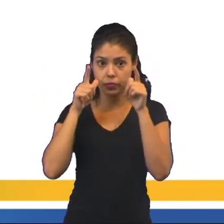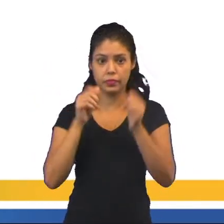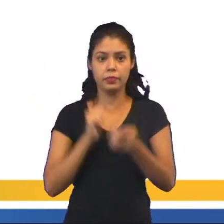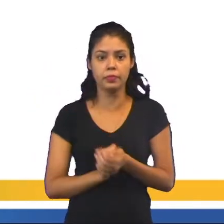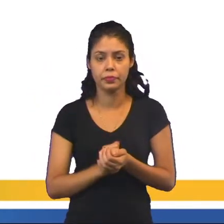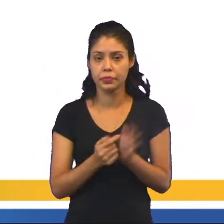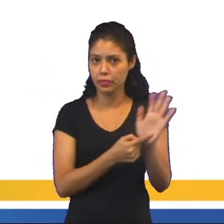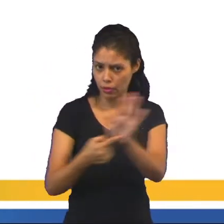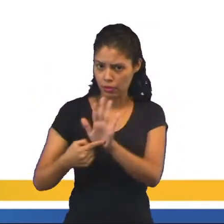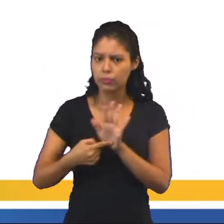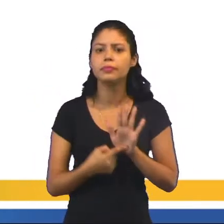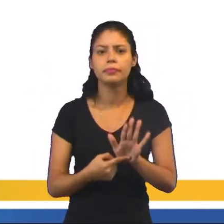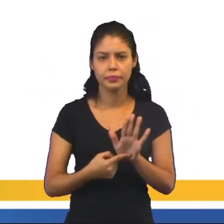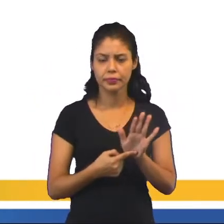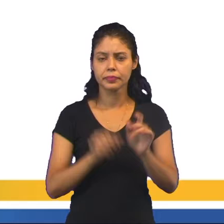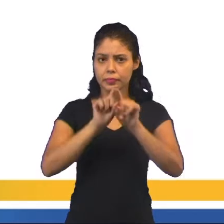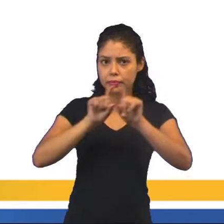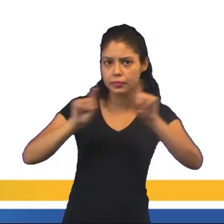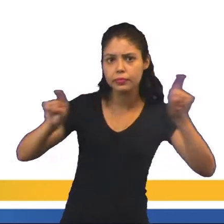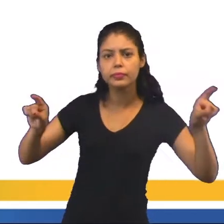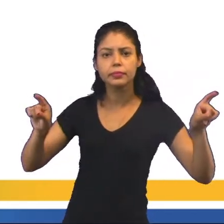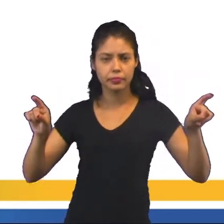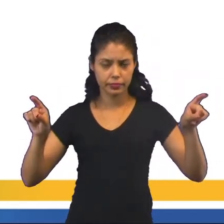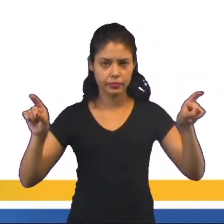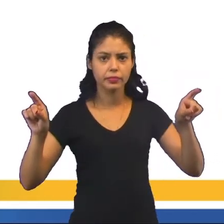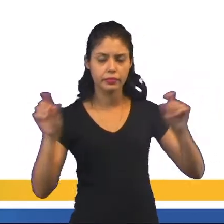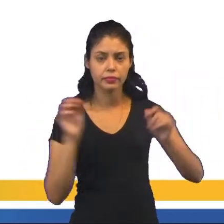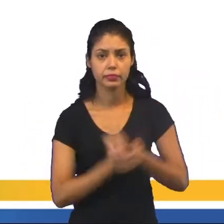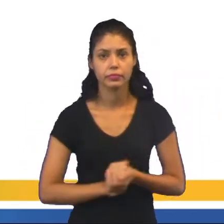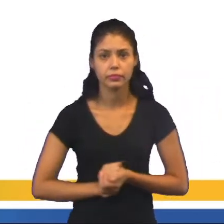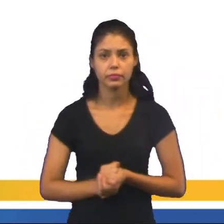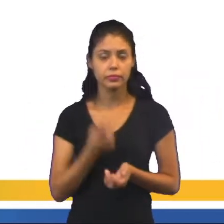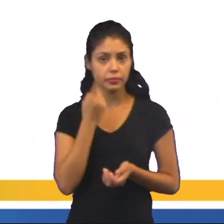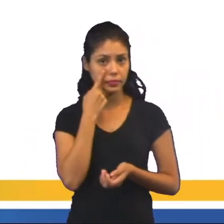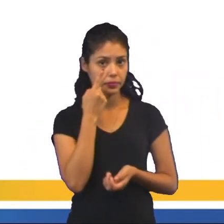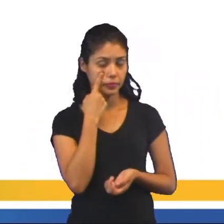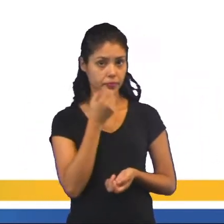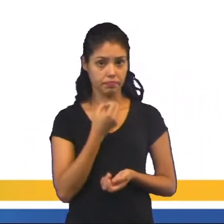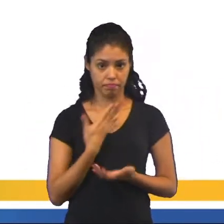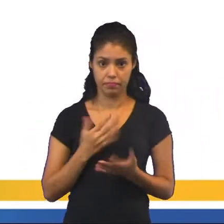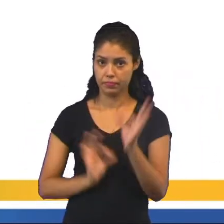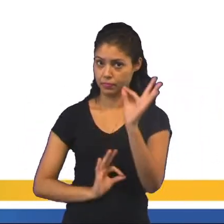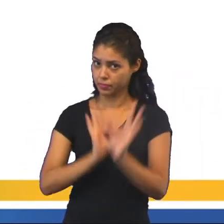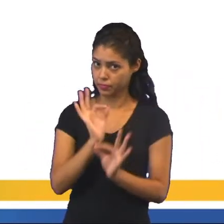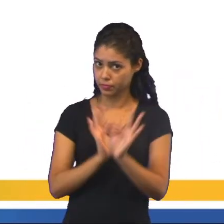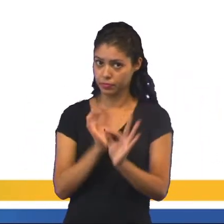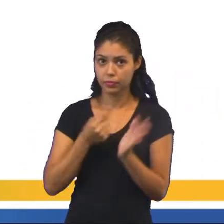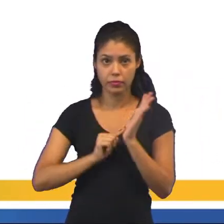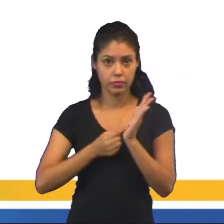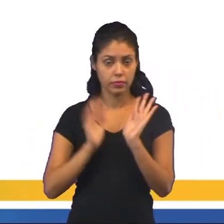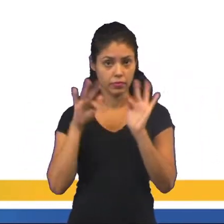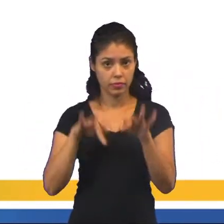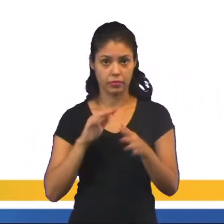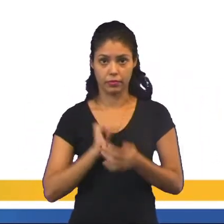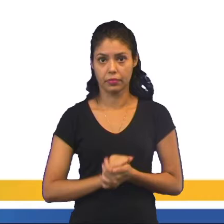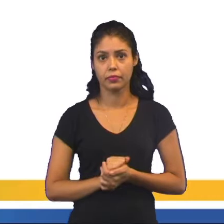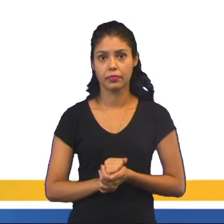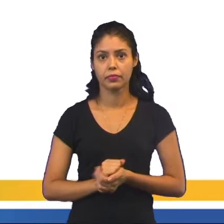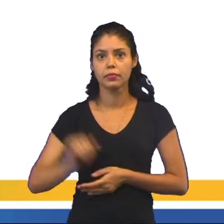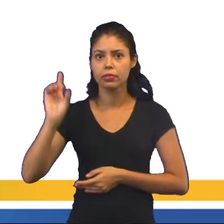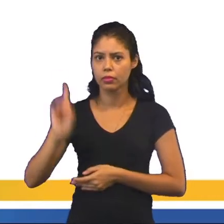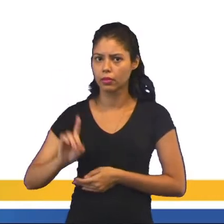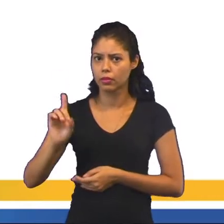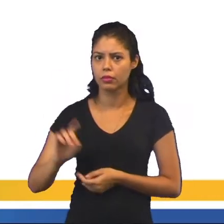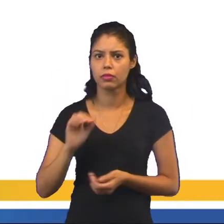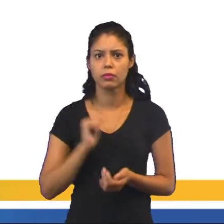A representação da reta, tá? Olhem bem que ela está bem desenhada lá no ponto final, ao lado